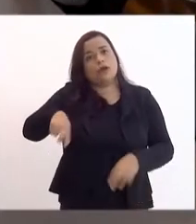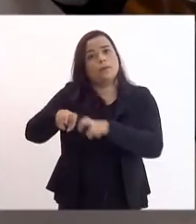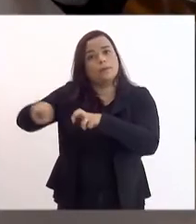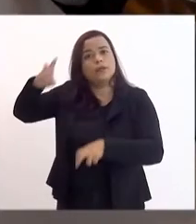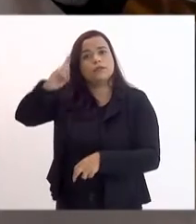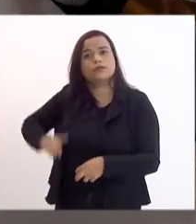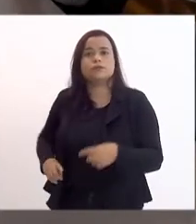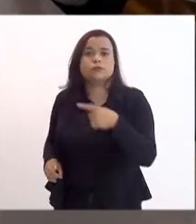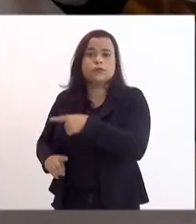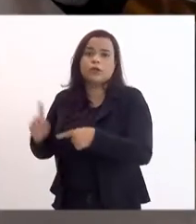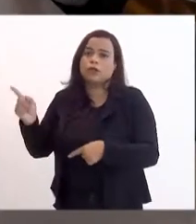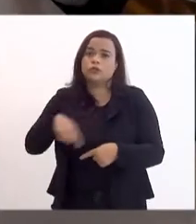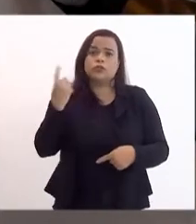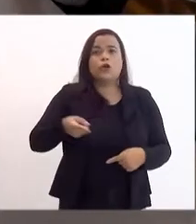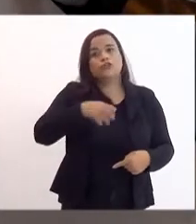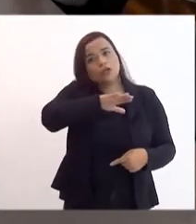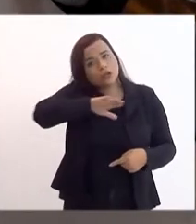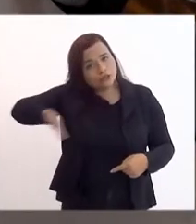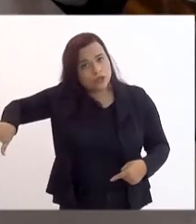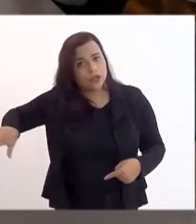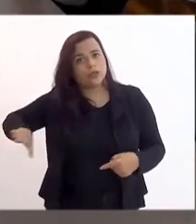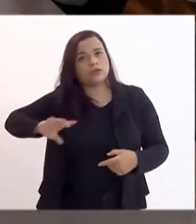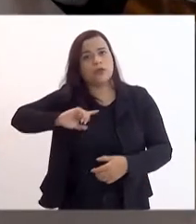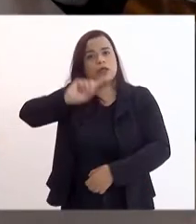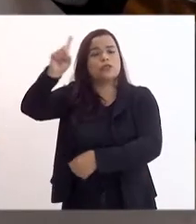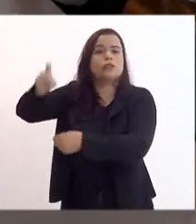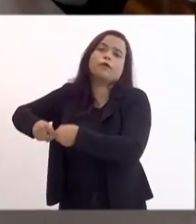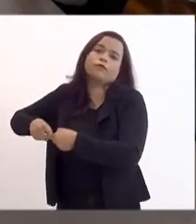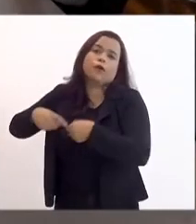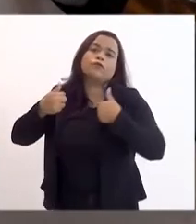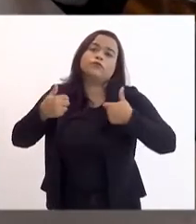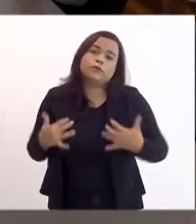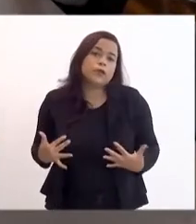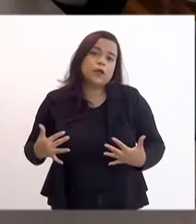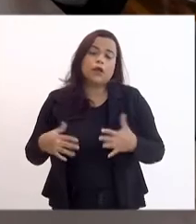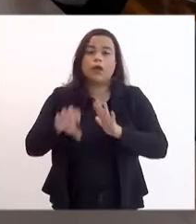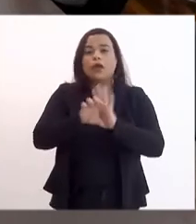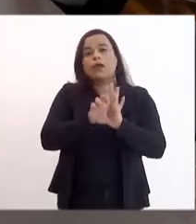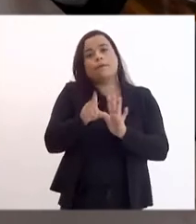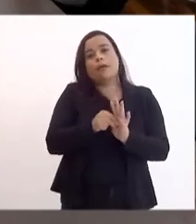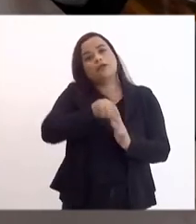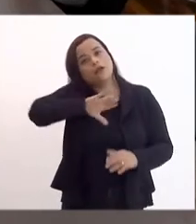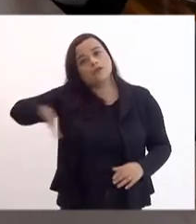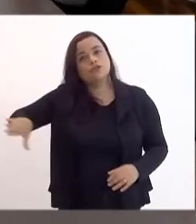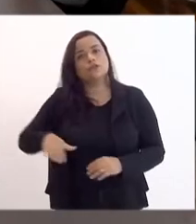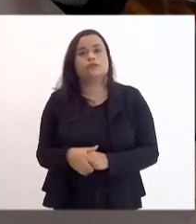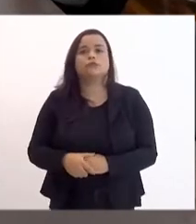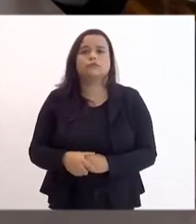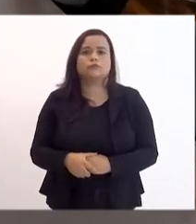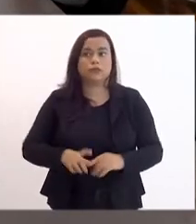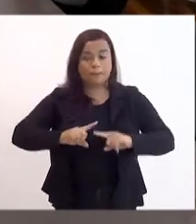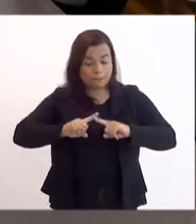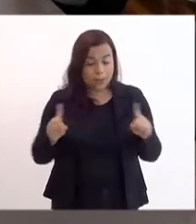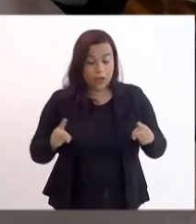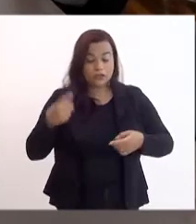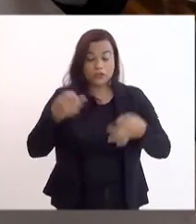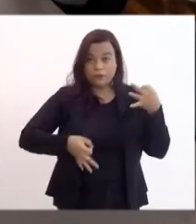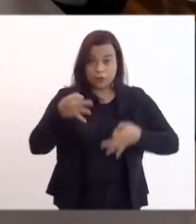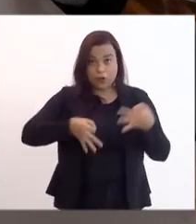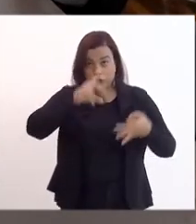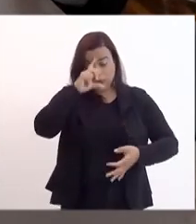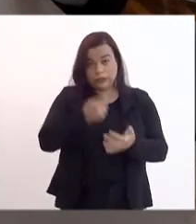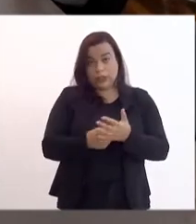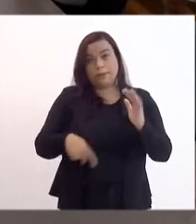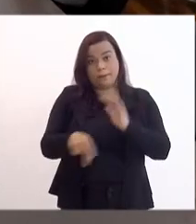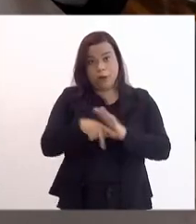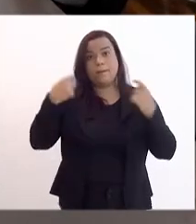gente devia rejeitar e devolver a mesa diretora dizendo o seguinte, as emendas estão rejeitadas, mas o fórum de decisão